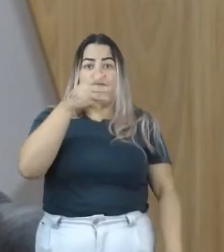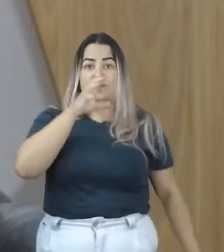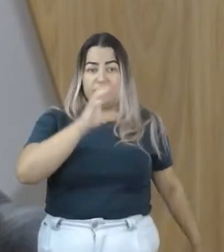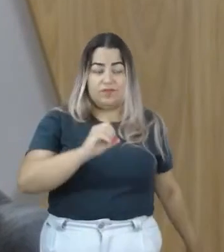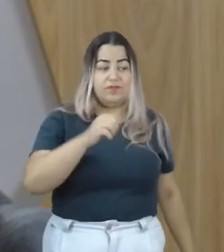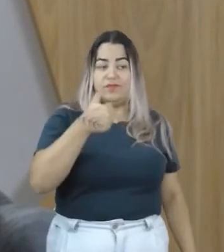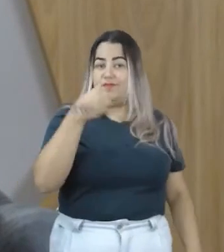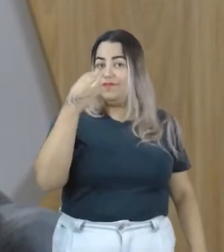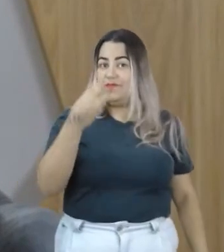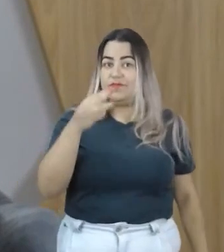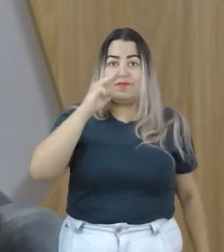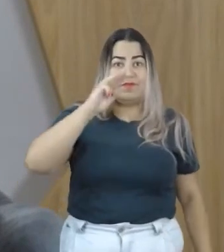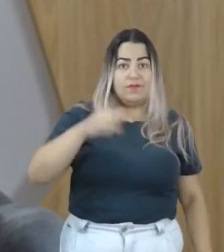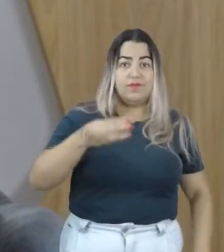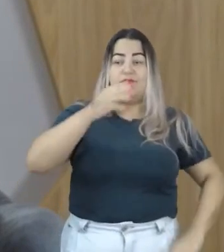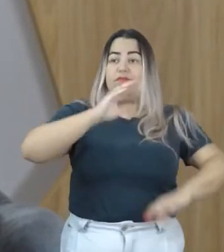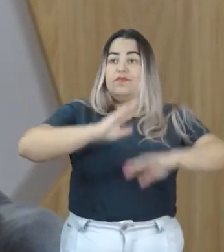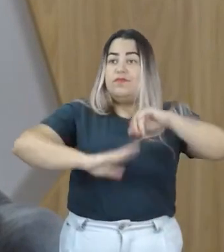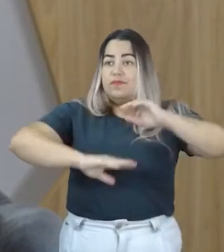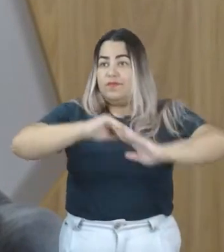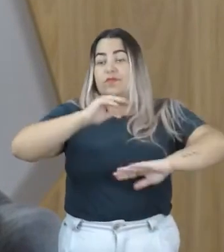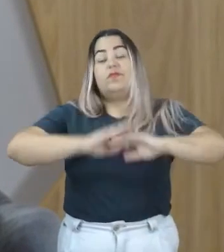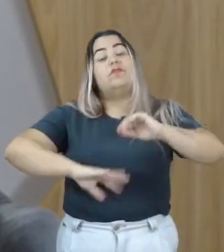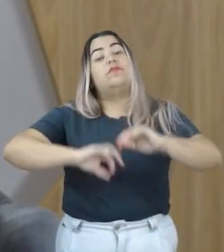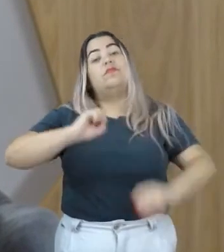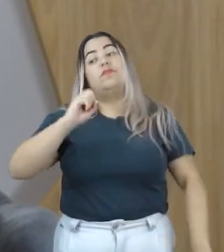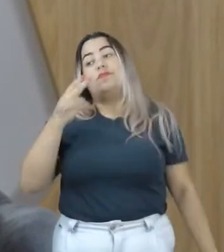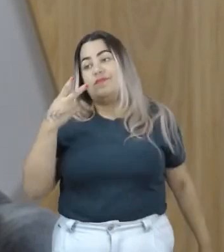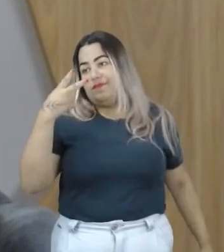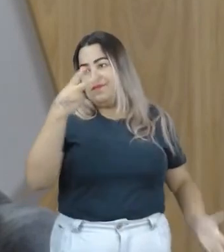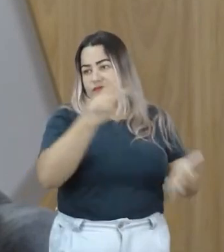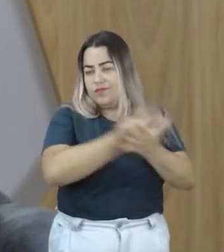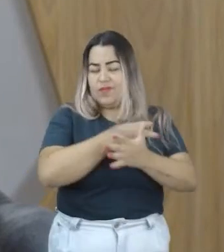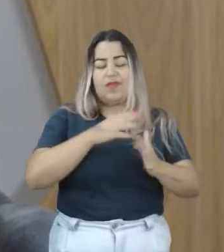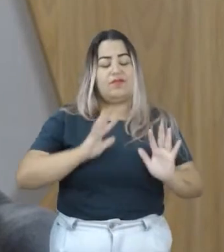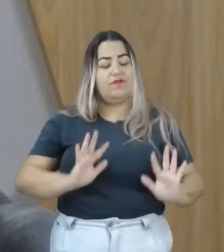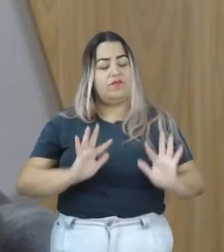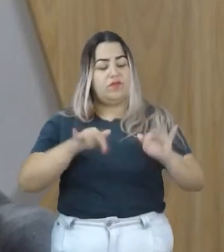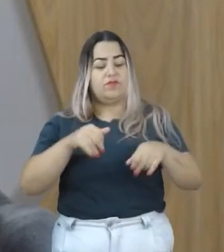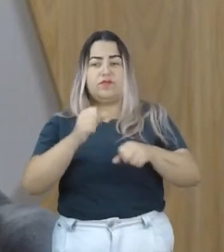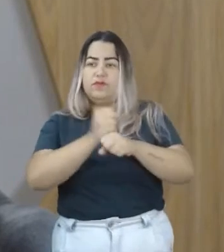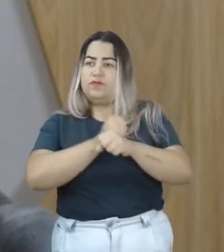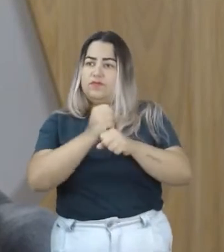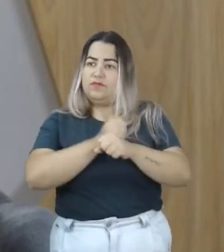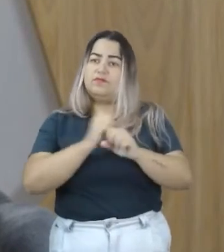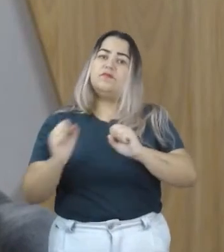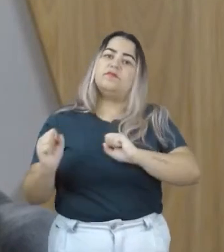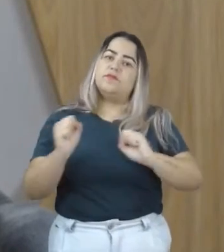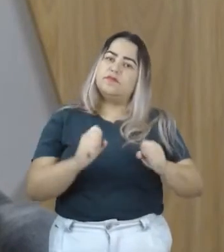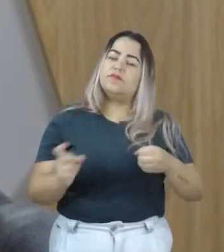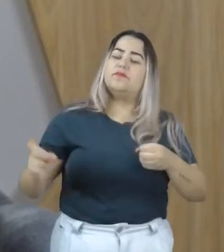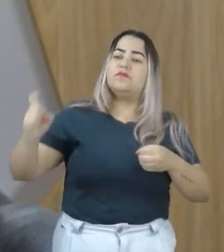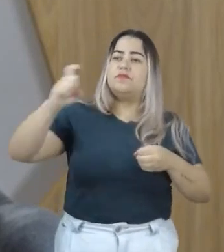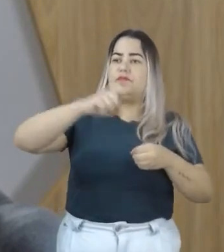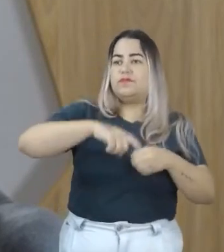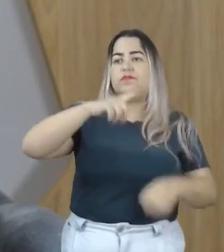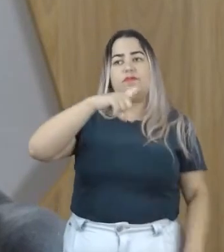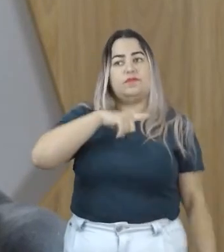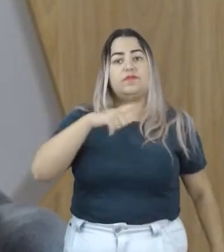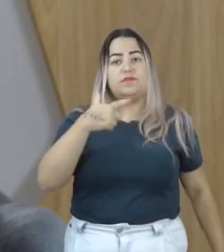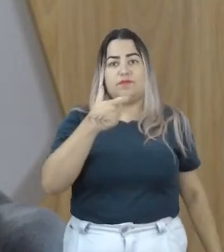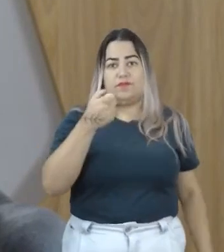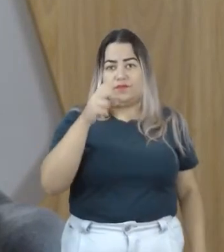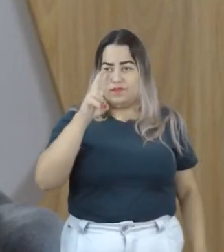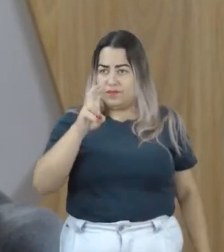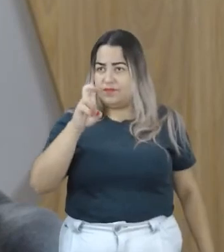e 13 mil profissionais. Ou seja, a expectativa é que até o final do próximo ano a gente possa voltar a ter mais de